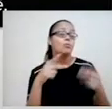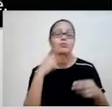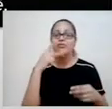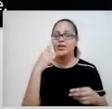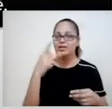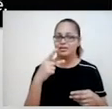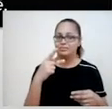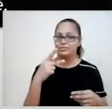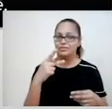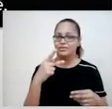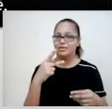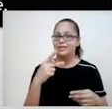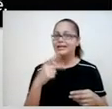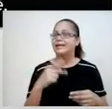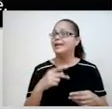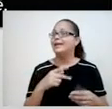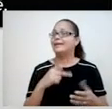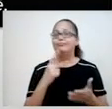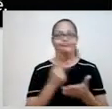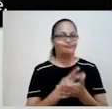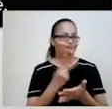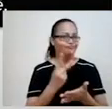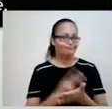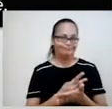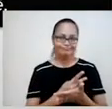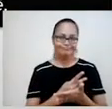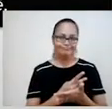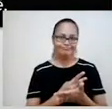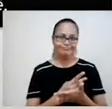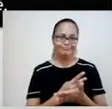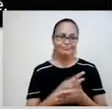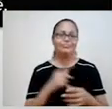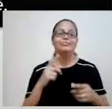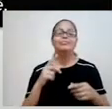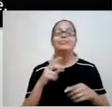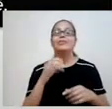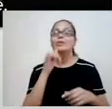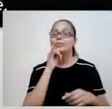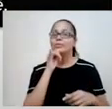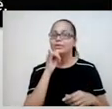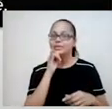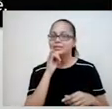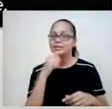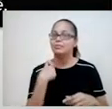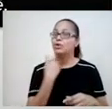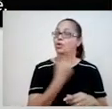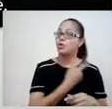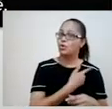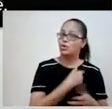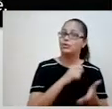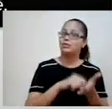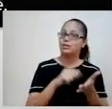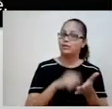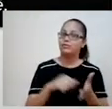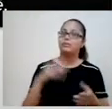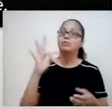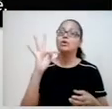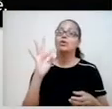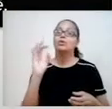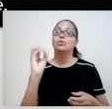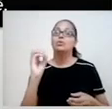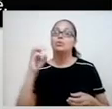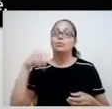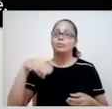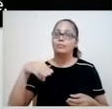que não se escreve exatamente do jeito que se fala. Então, por exemplo, nós escrevemos tomate, mas aqui na nossa região nós